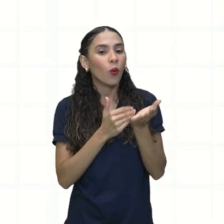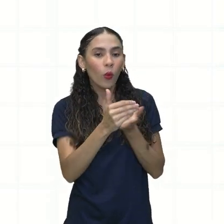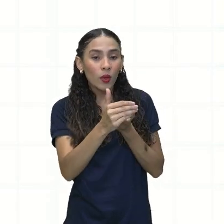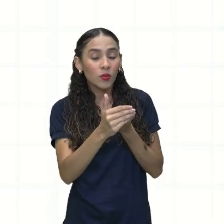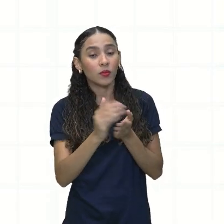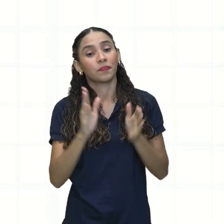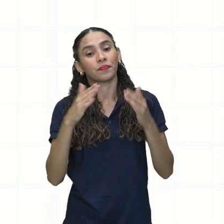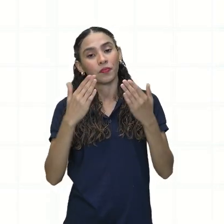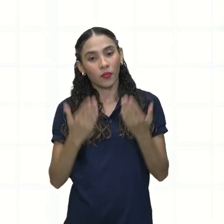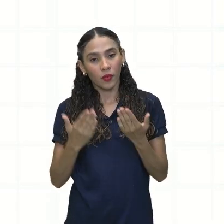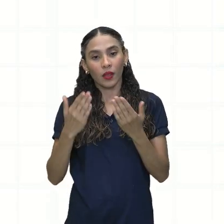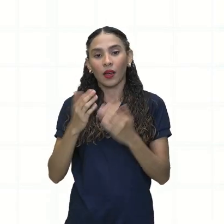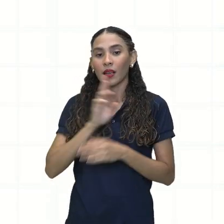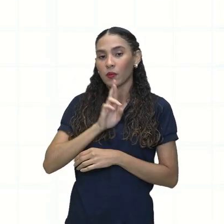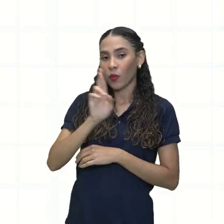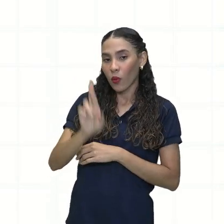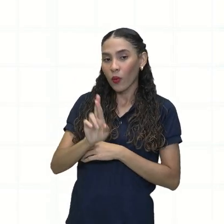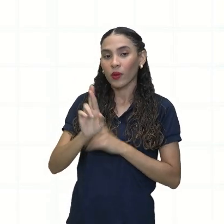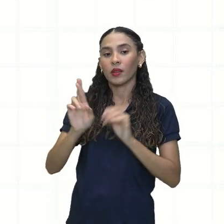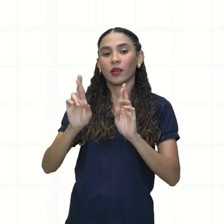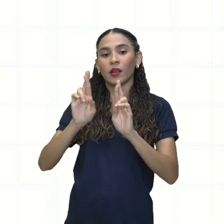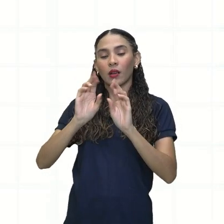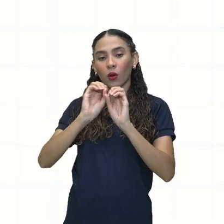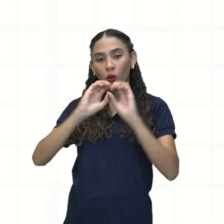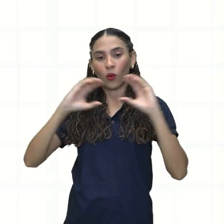Ora, o que começou? A